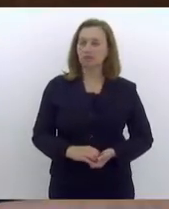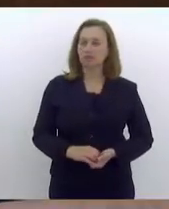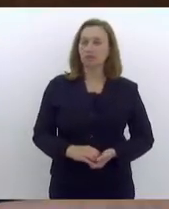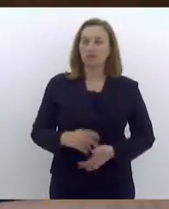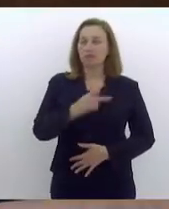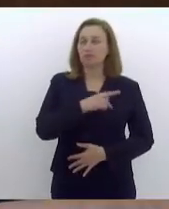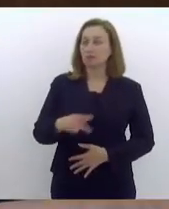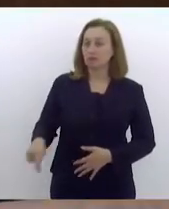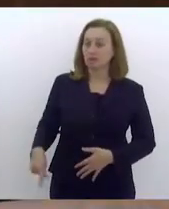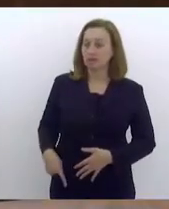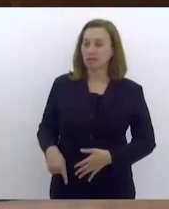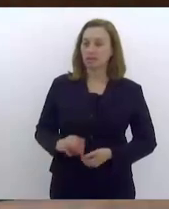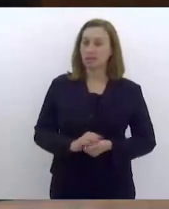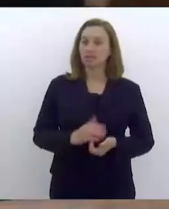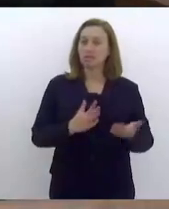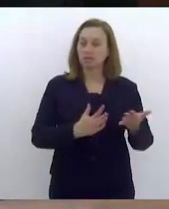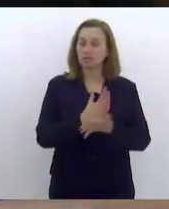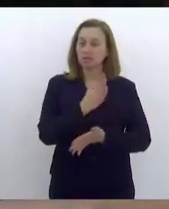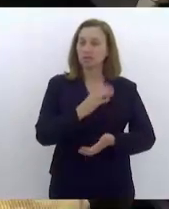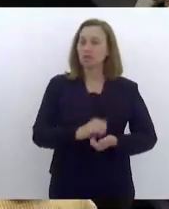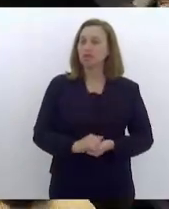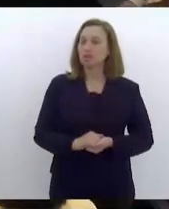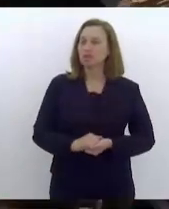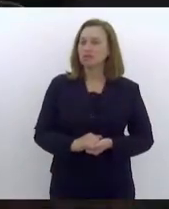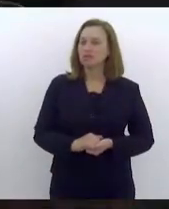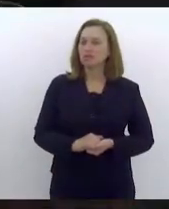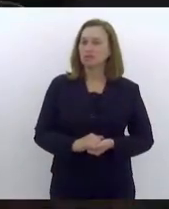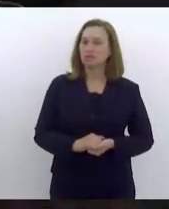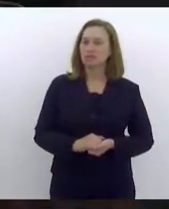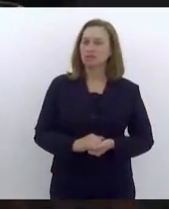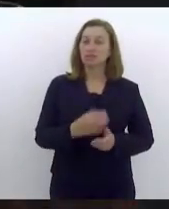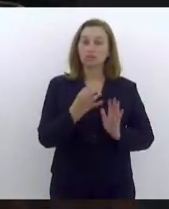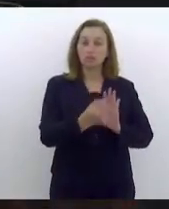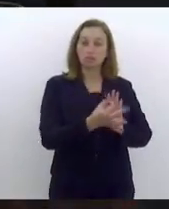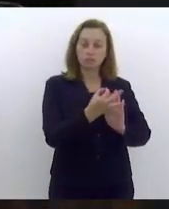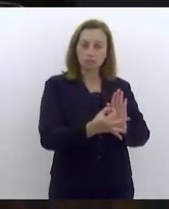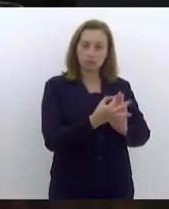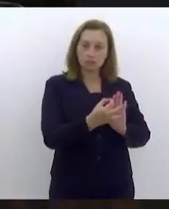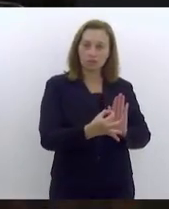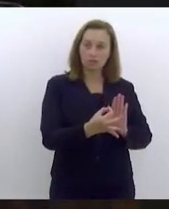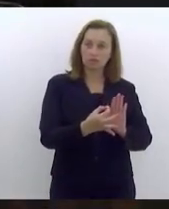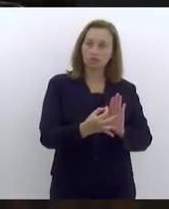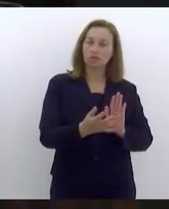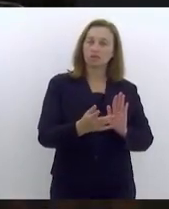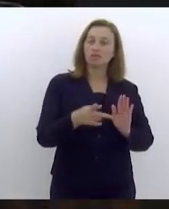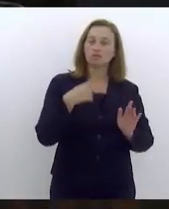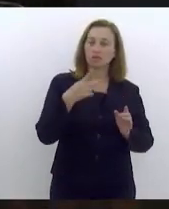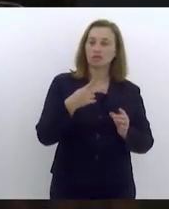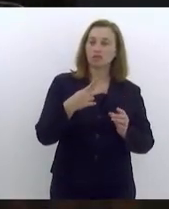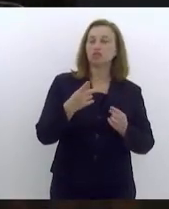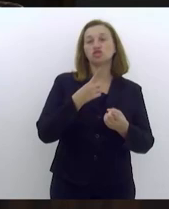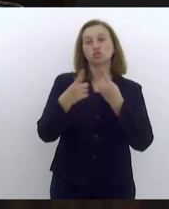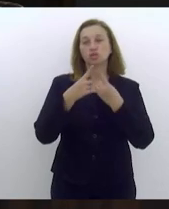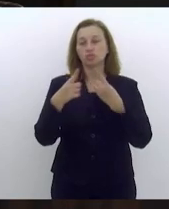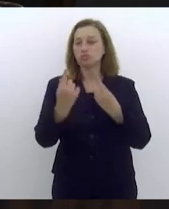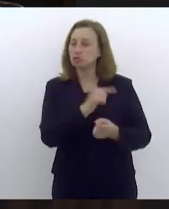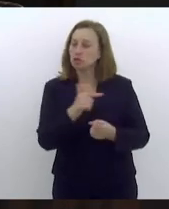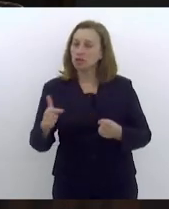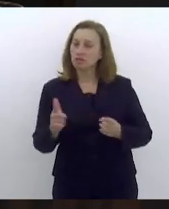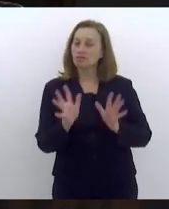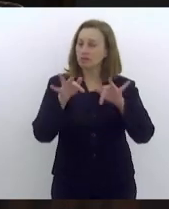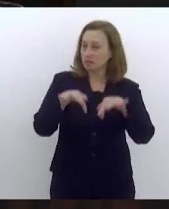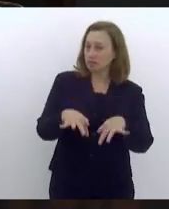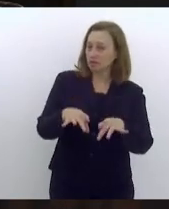Presidente, o parecer é favorável. Com os pareceres emitidos em discussão. Não havendo quem queira